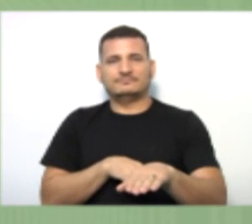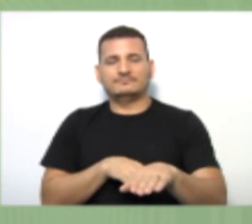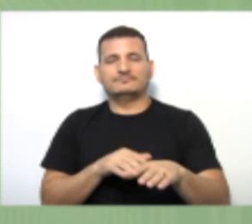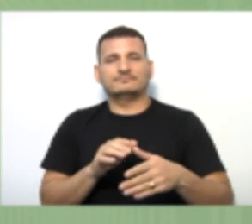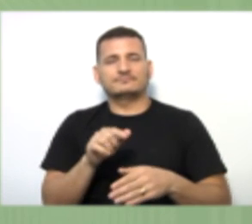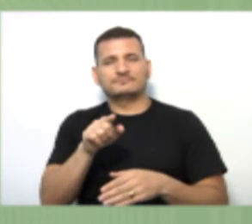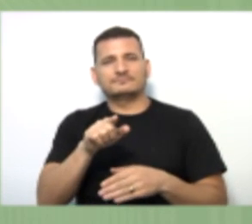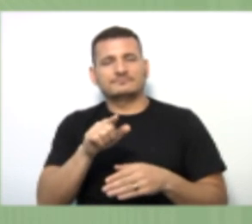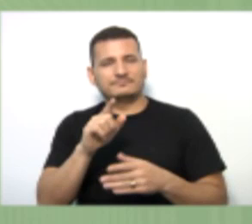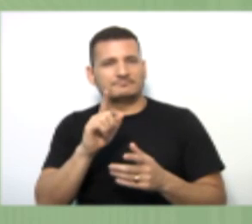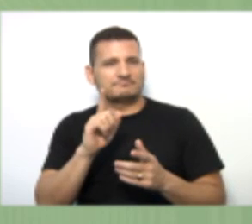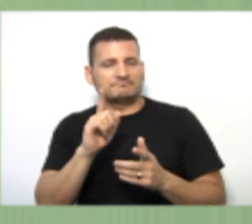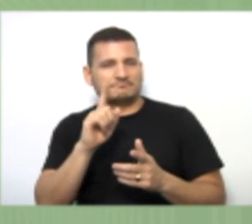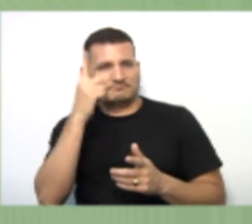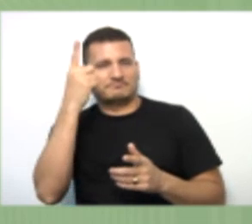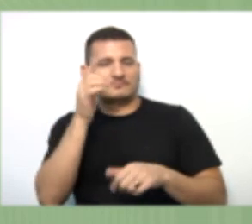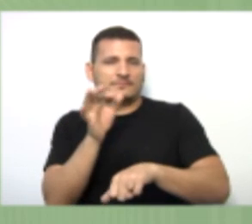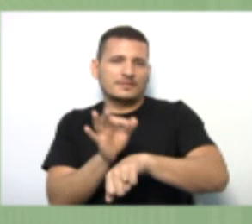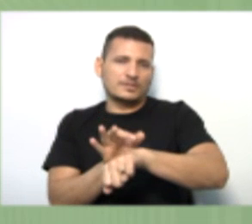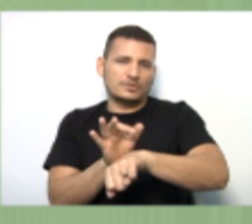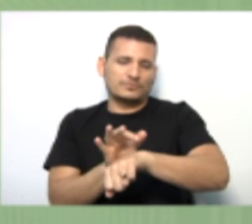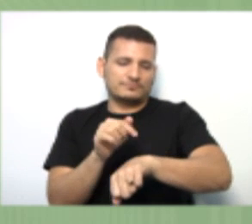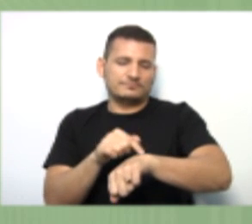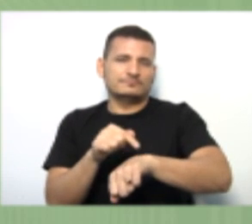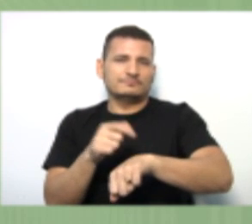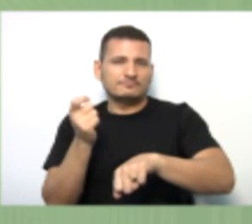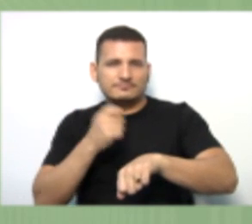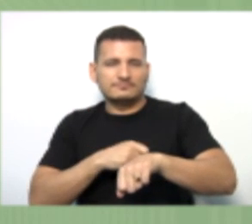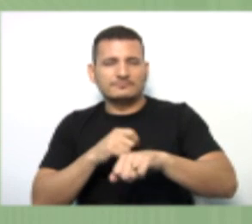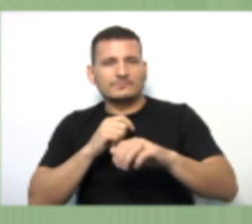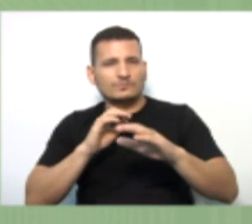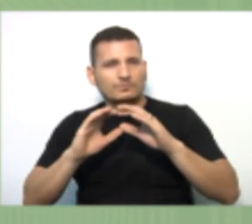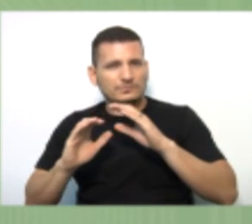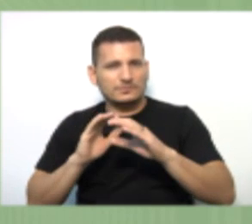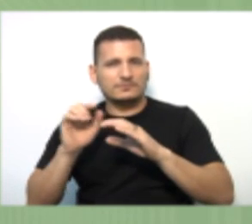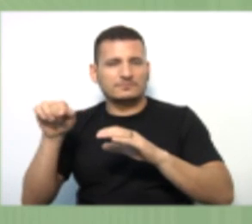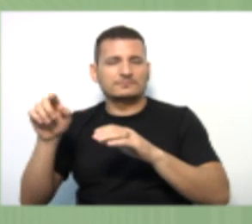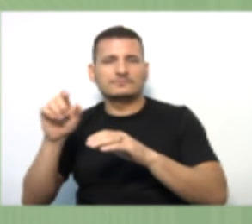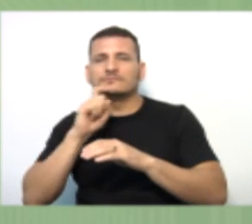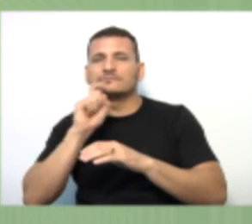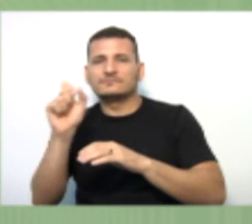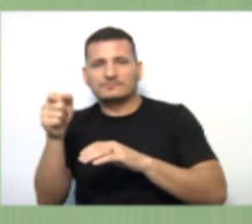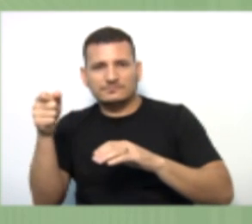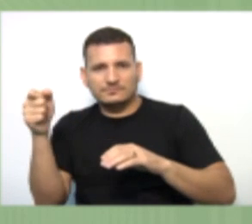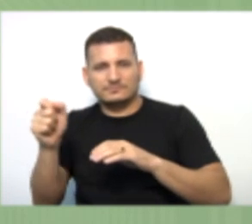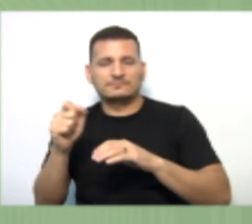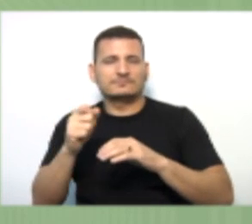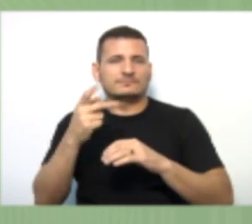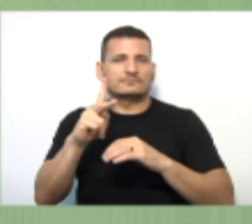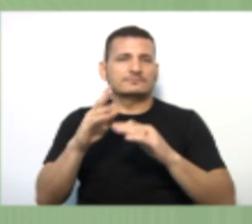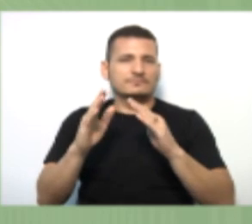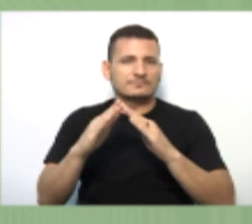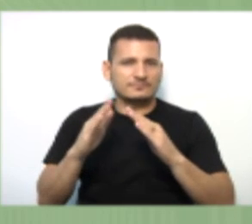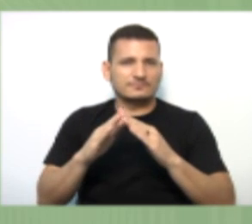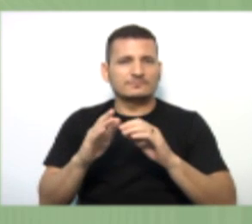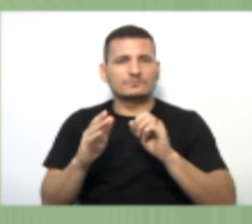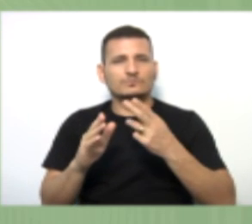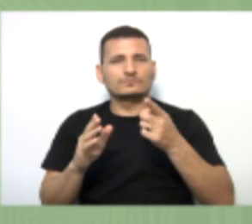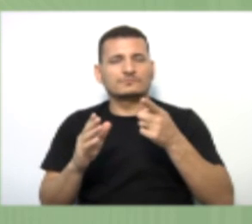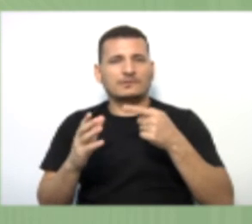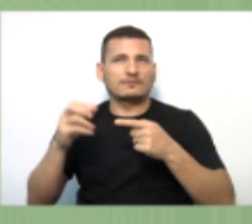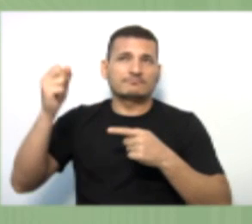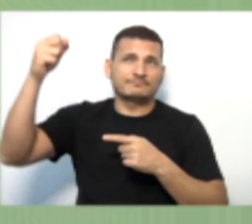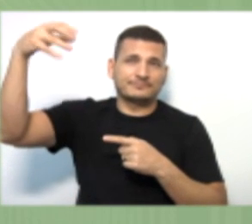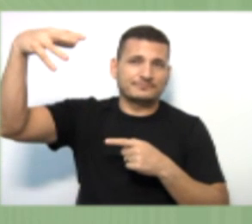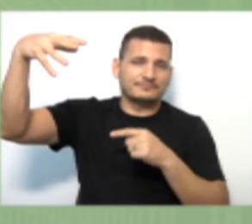criar um relógio que consegue se comunicar com sua geladeira, que consegue se comunicar com a sua casa, ou se você quer acender uma lâmpada